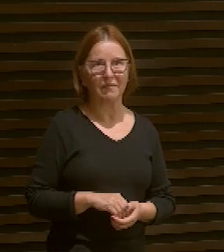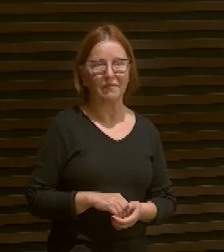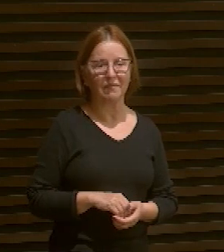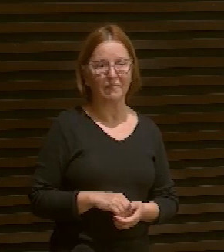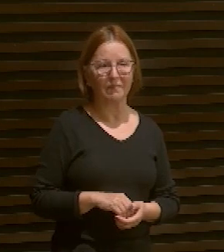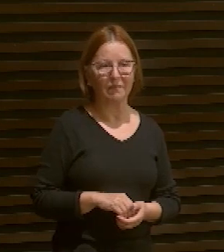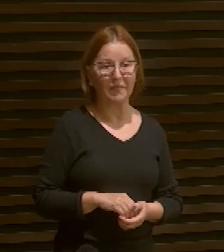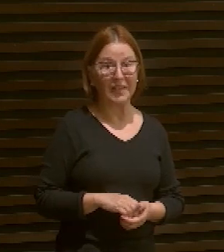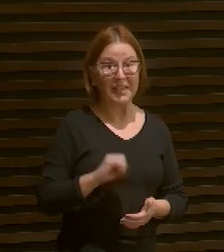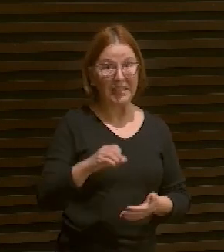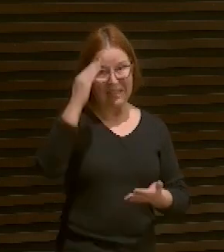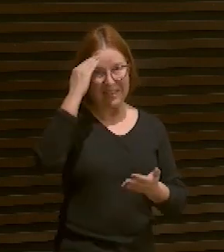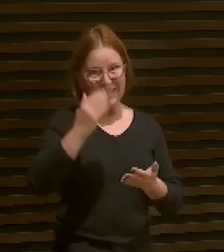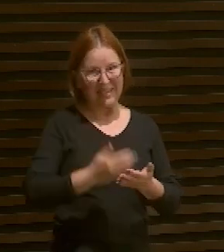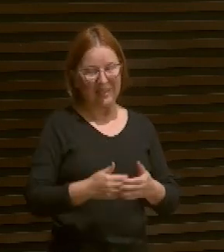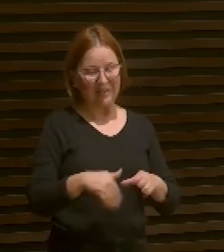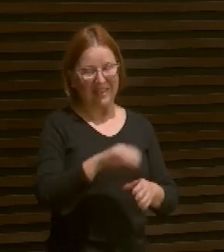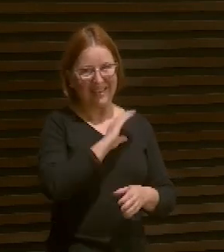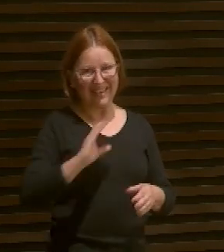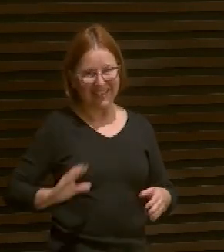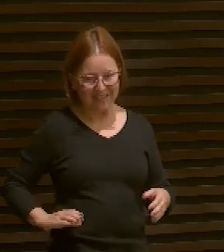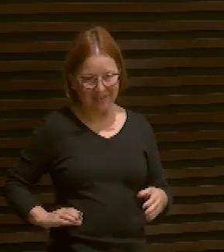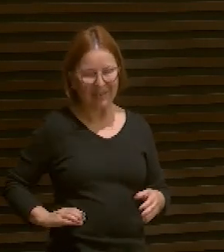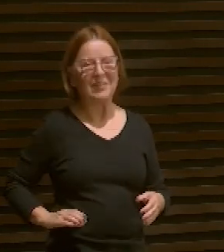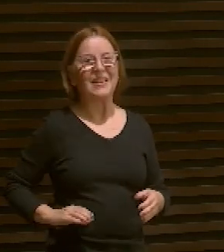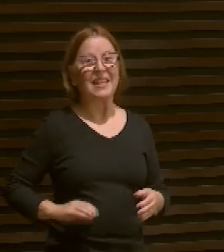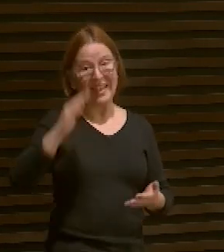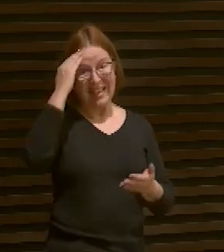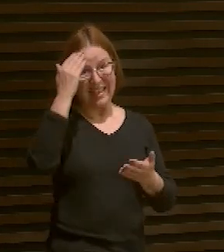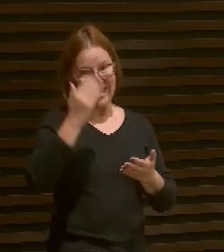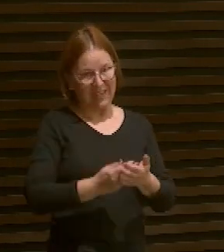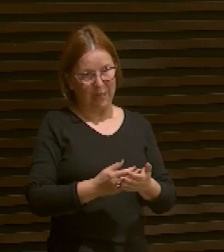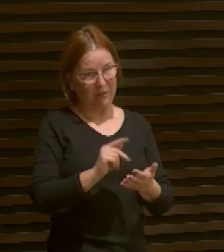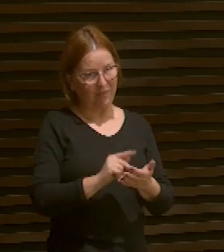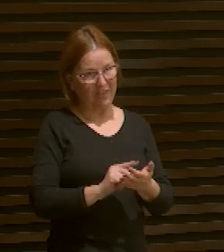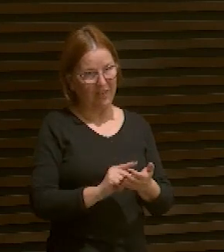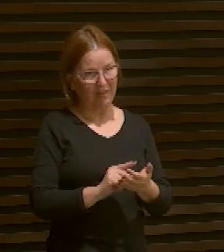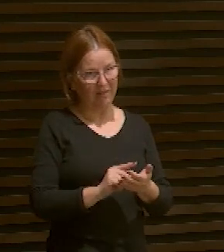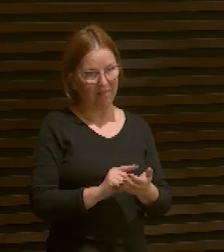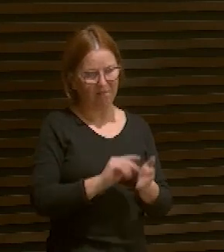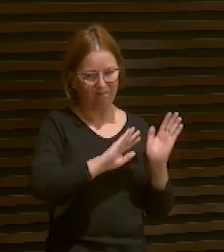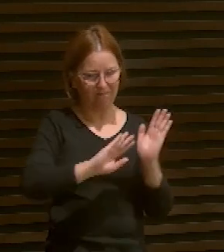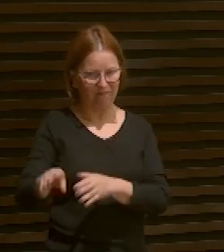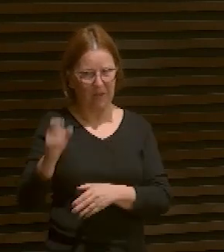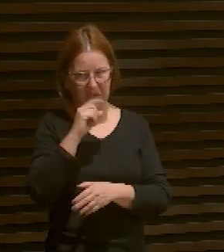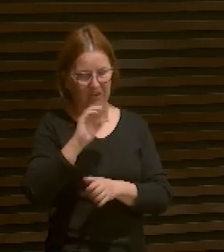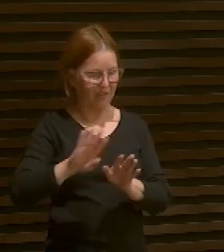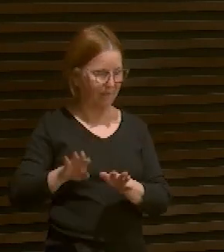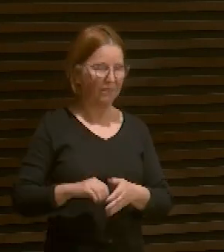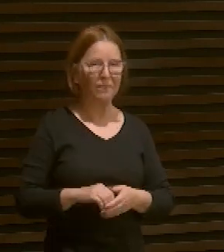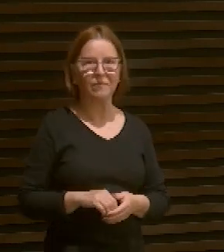Ao crermos em Cristo, começamos a crer na verdade e deixamos de crer na mentira. Uma referência